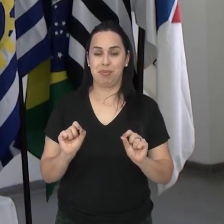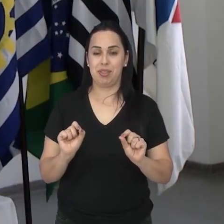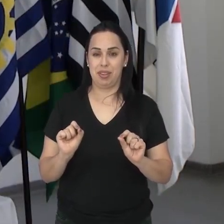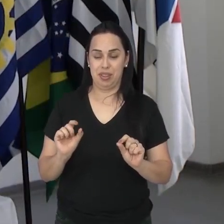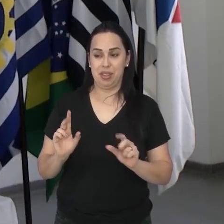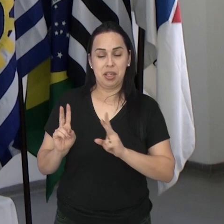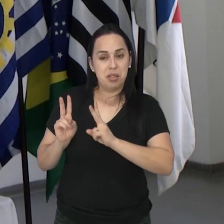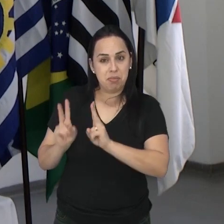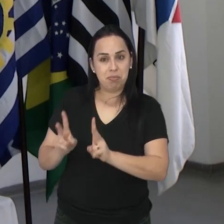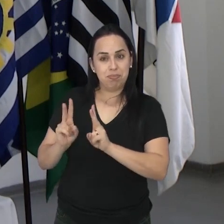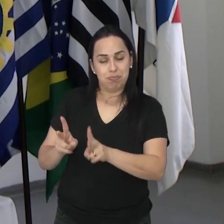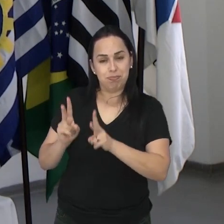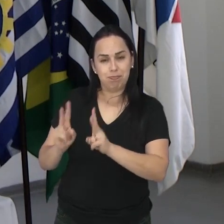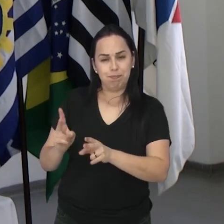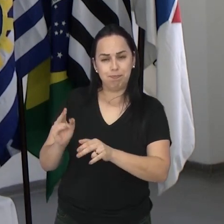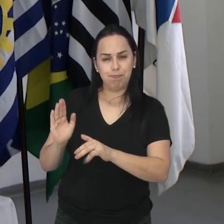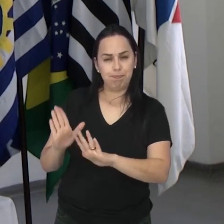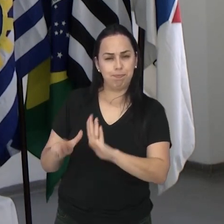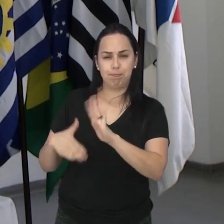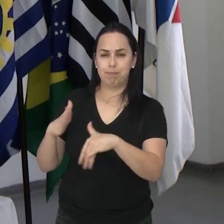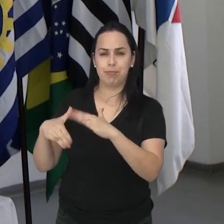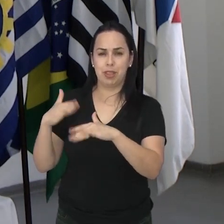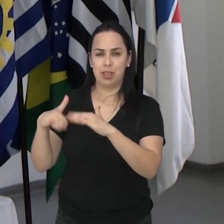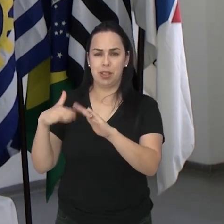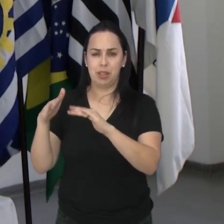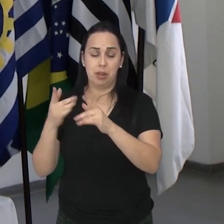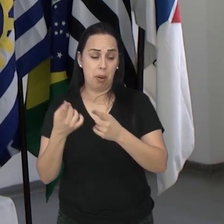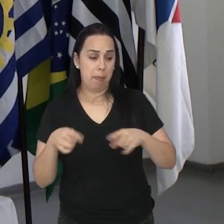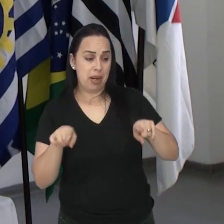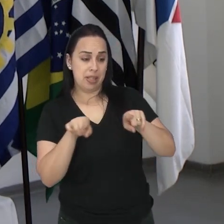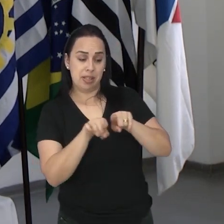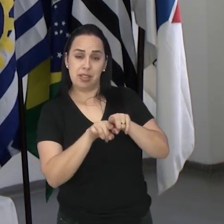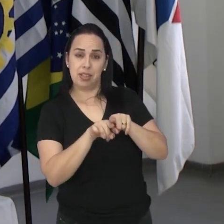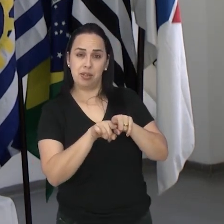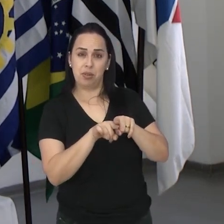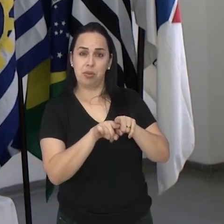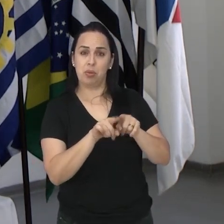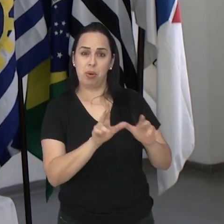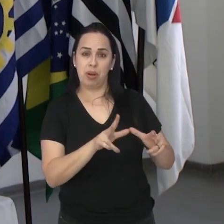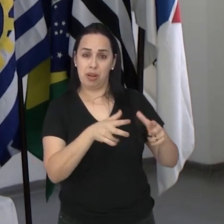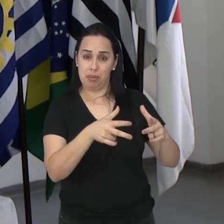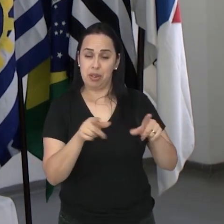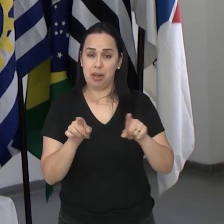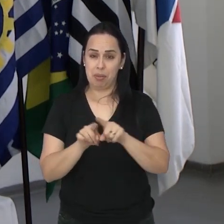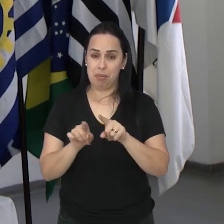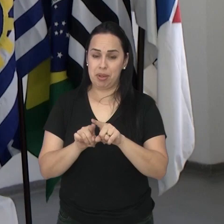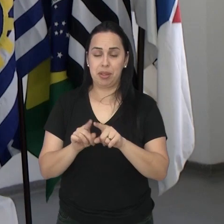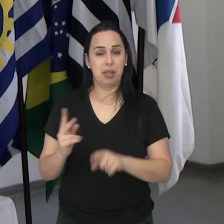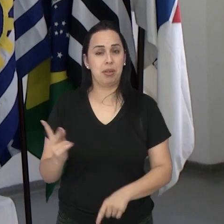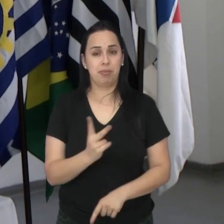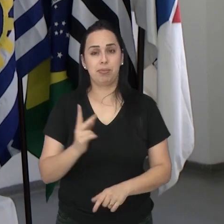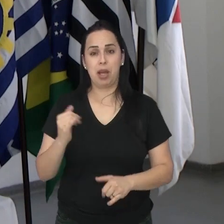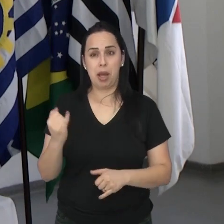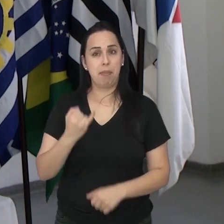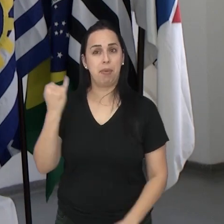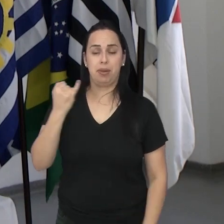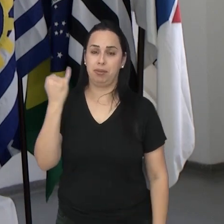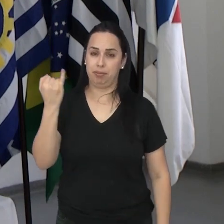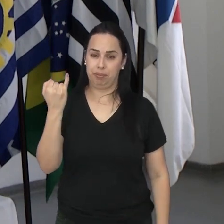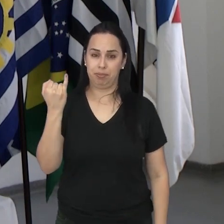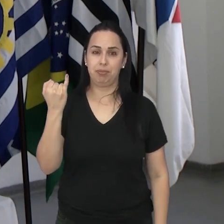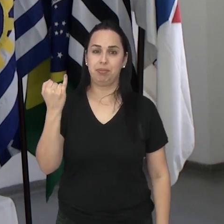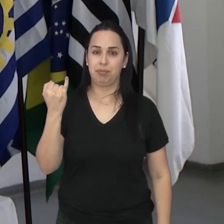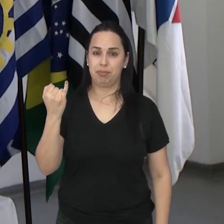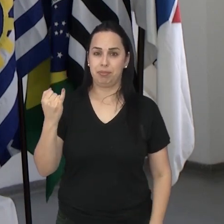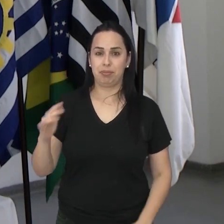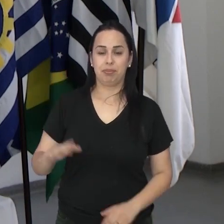a ACM continue crescendo e junto com essa parceria com o poder público também, que é super importante para a